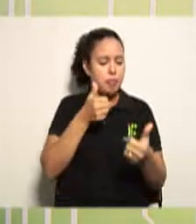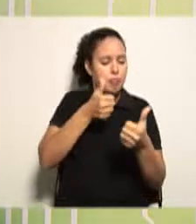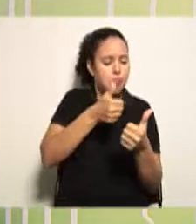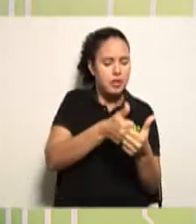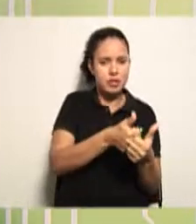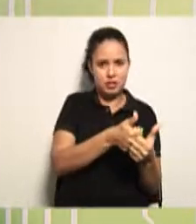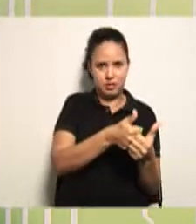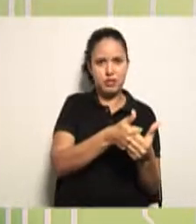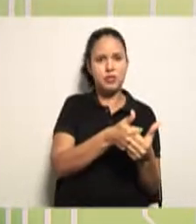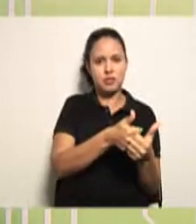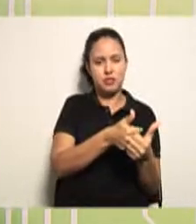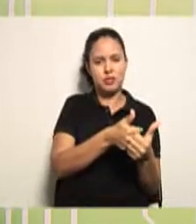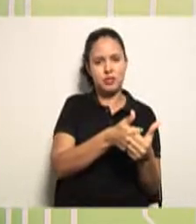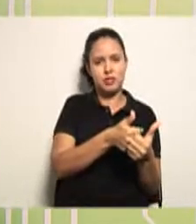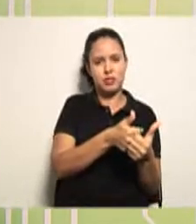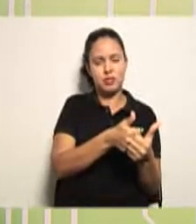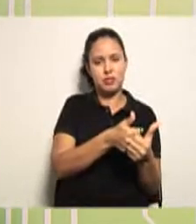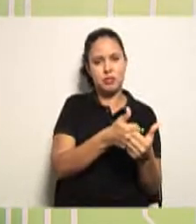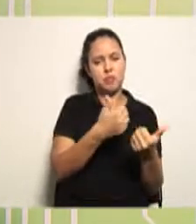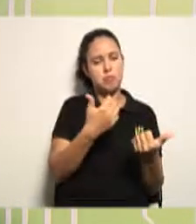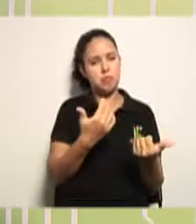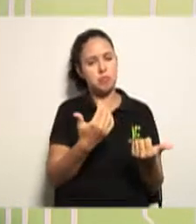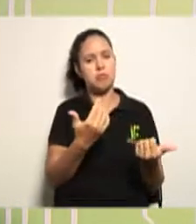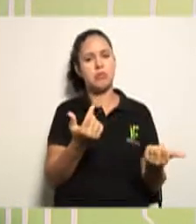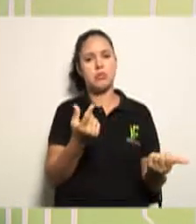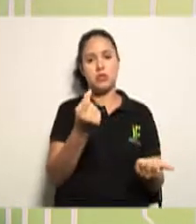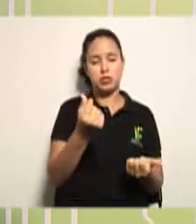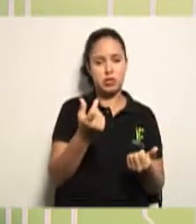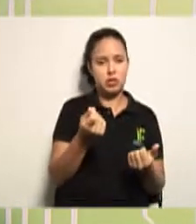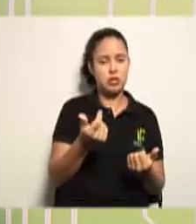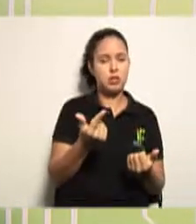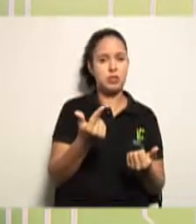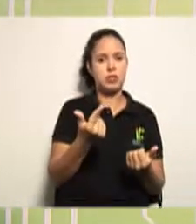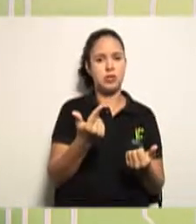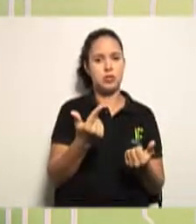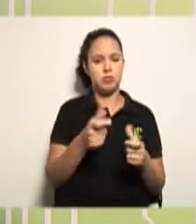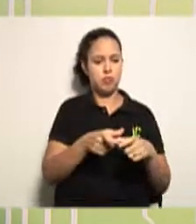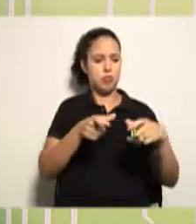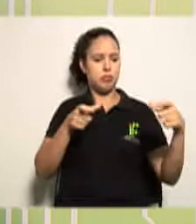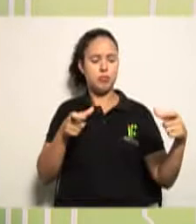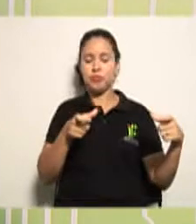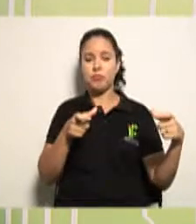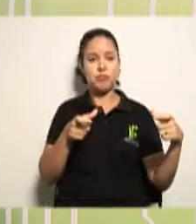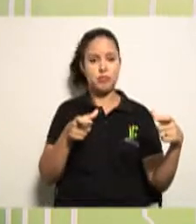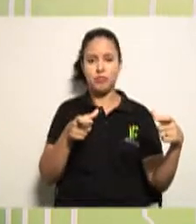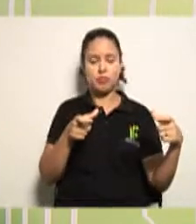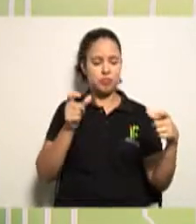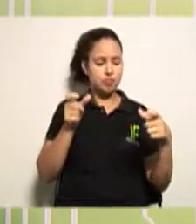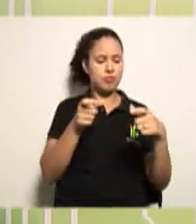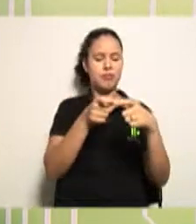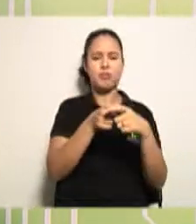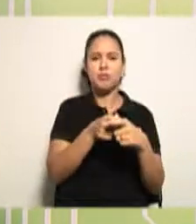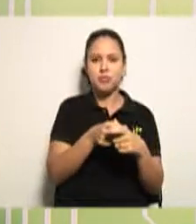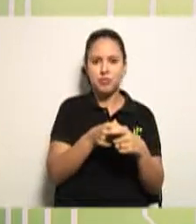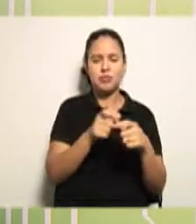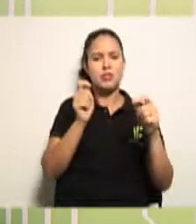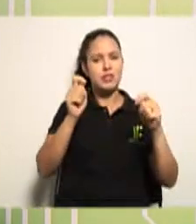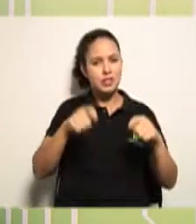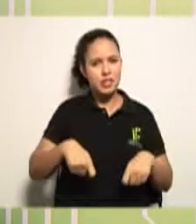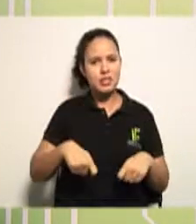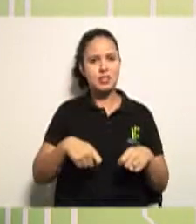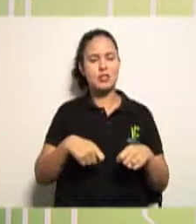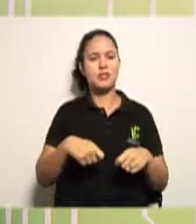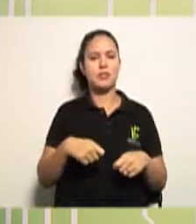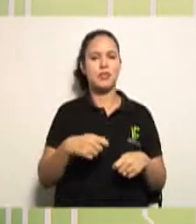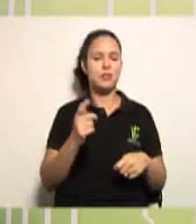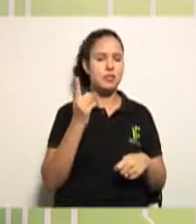próximo, talvez o recurso não seja tão muito necessitado, um recurso tão grande para locomoção até o